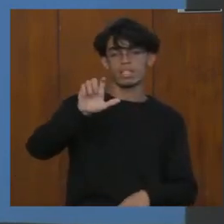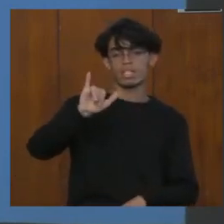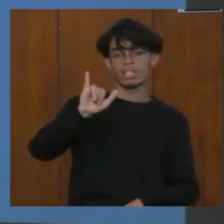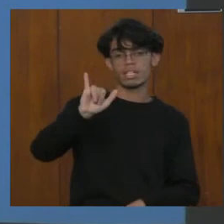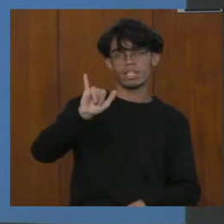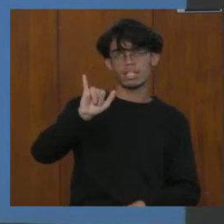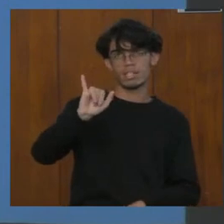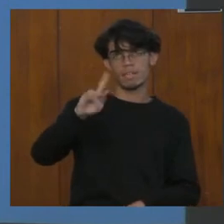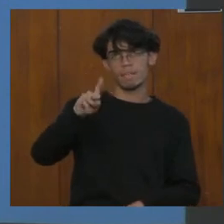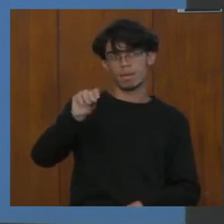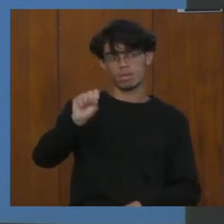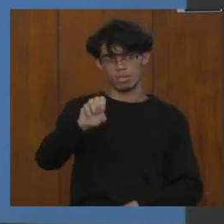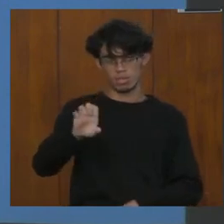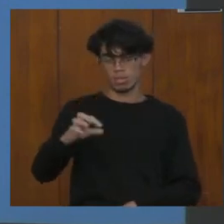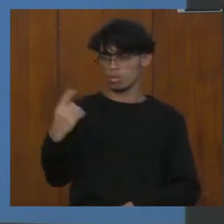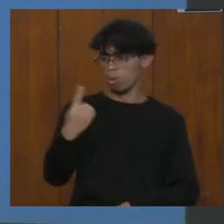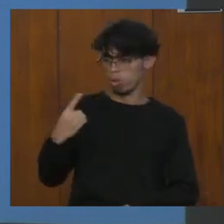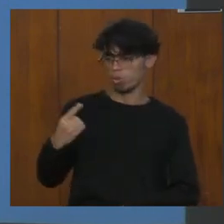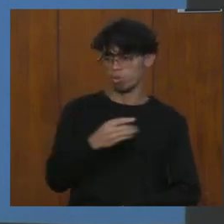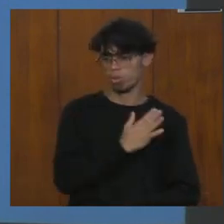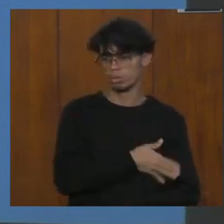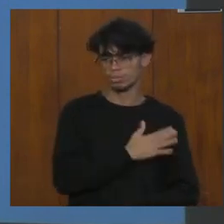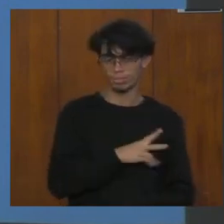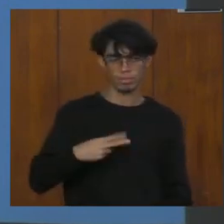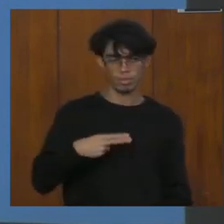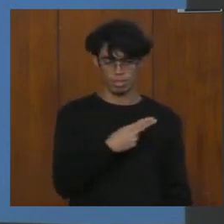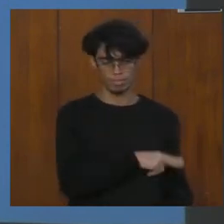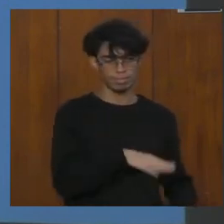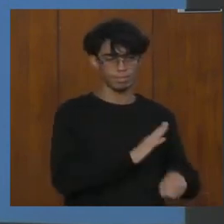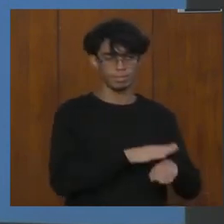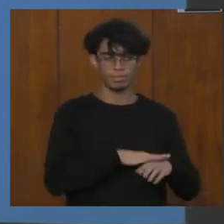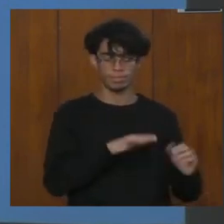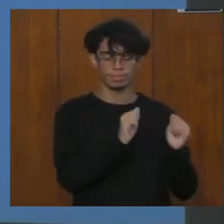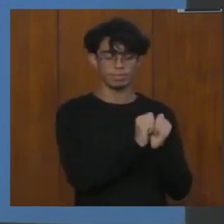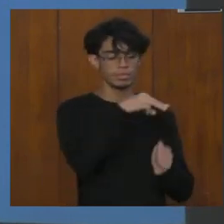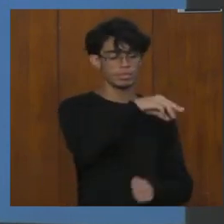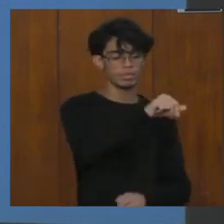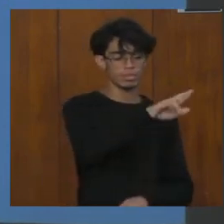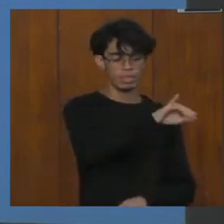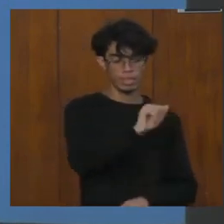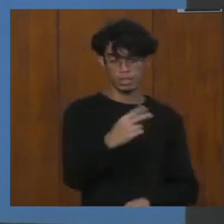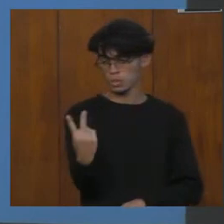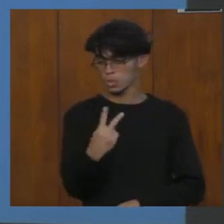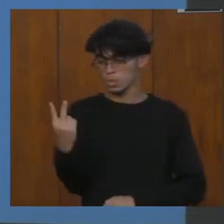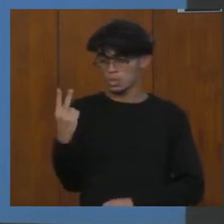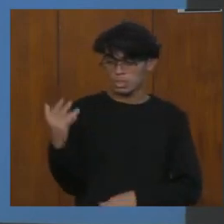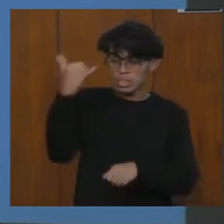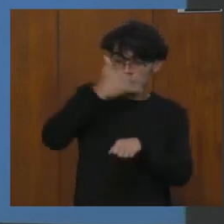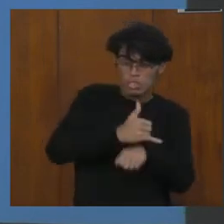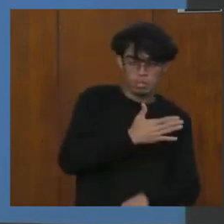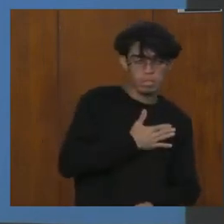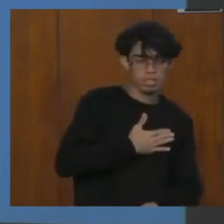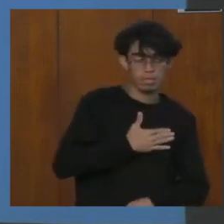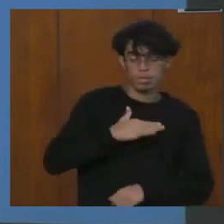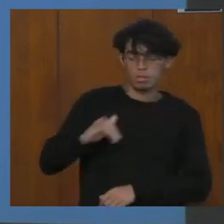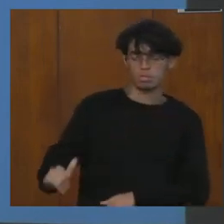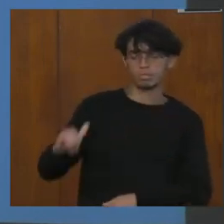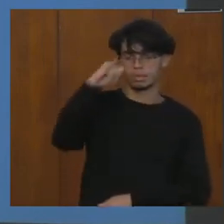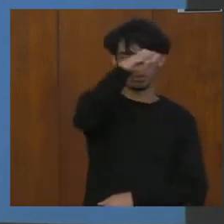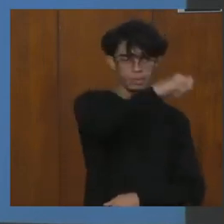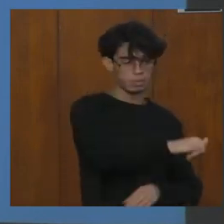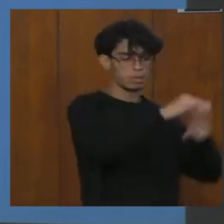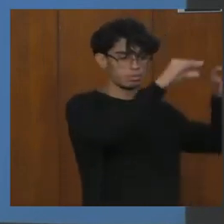primeira cirurgia de extracorpórea. Ele e a Maria Vitória Martã, que foi minha chefe, eles foram para os Estados Unidos, lá